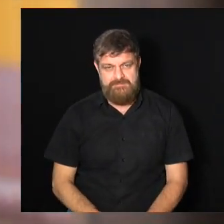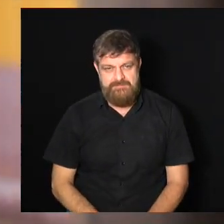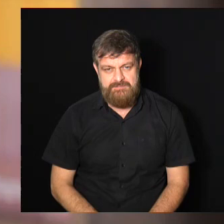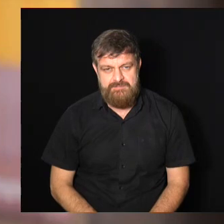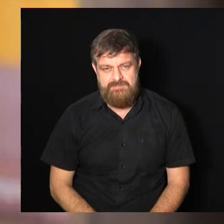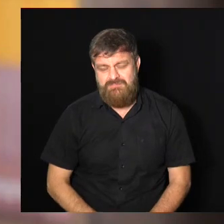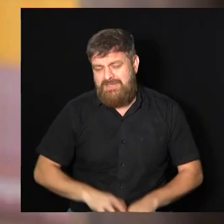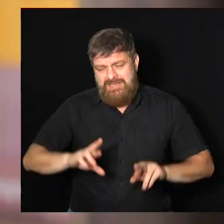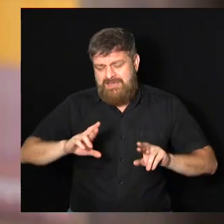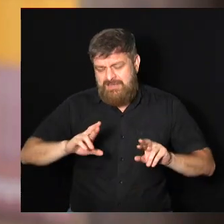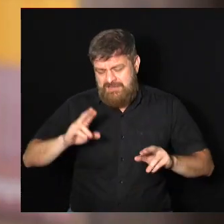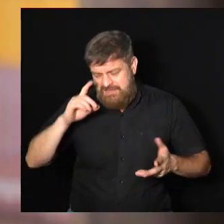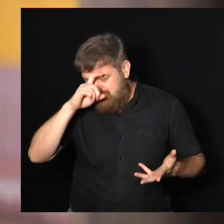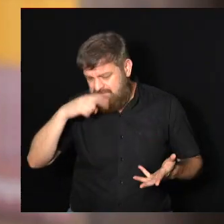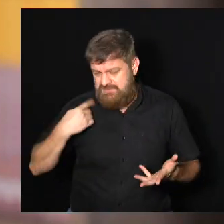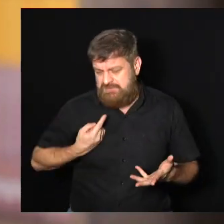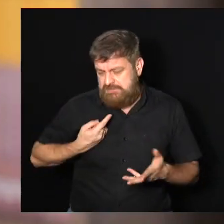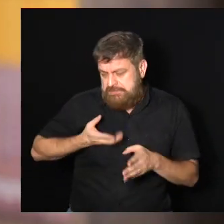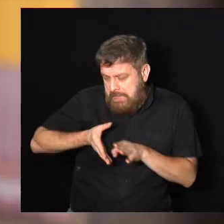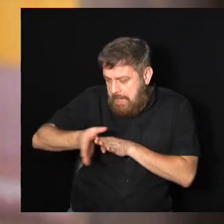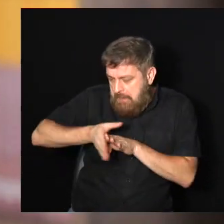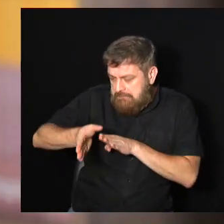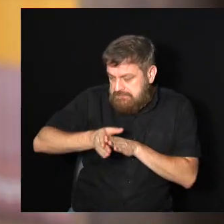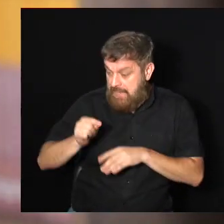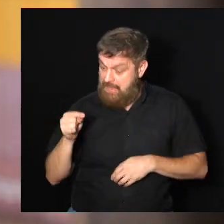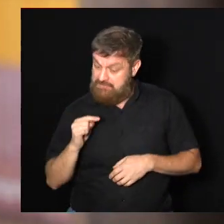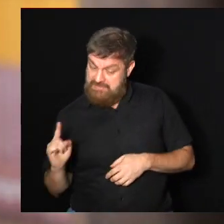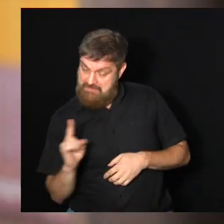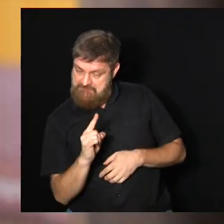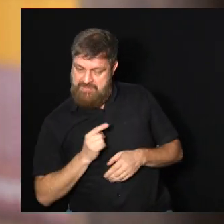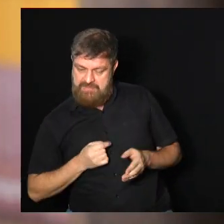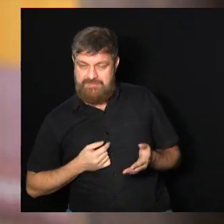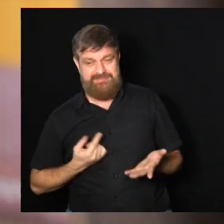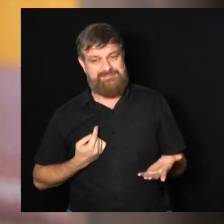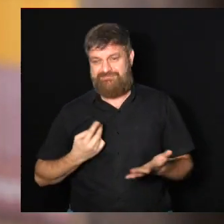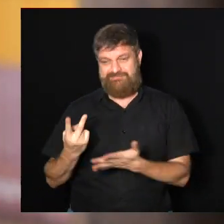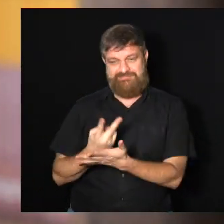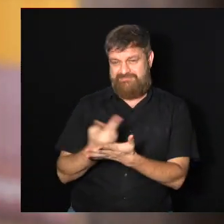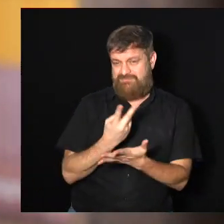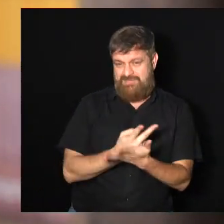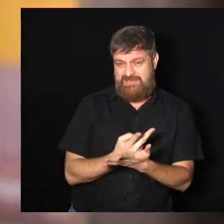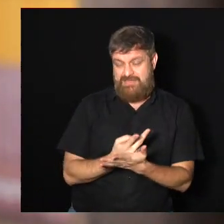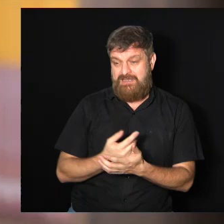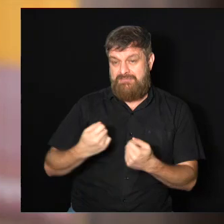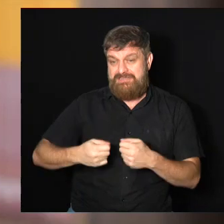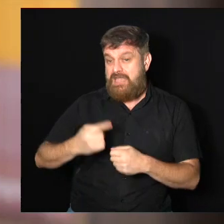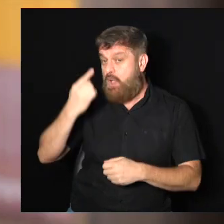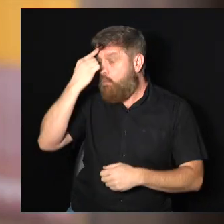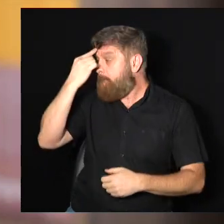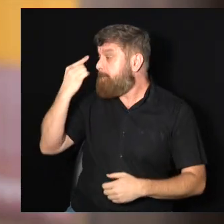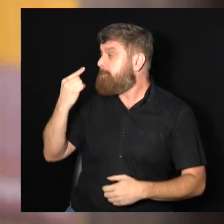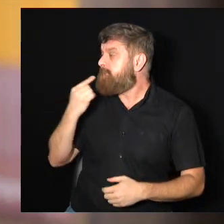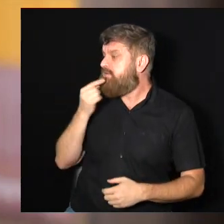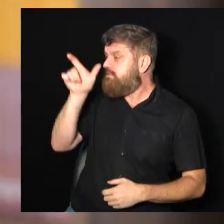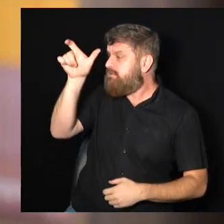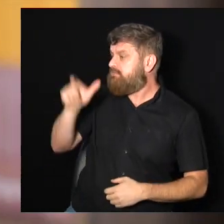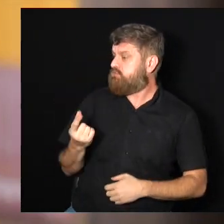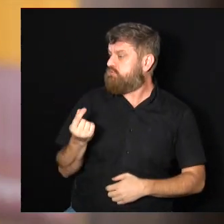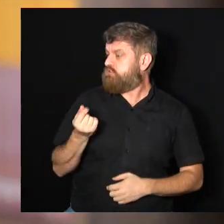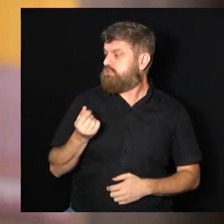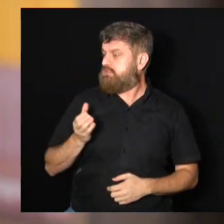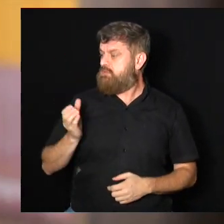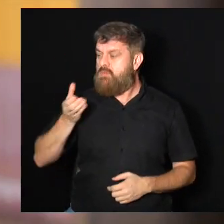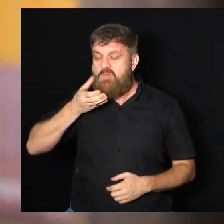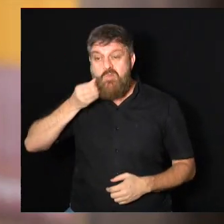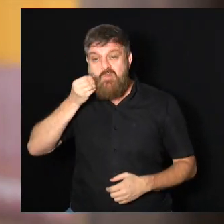É difícil a gente sugerir um fundo, na verdade não é nem correto, porque depende muito do perfil da pessoa. Então o que é mais